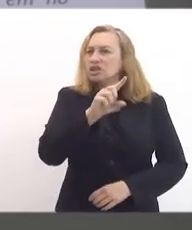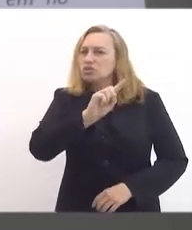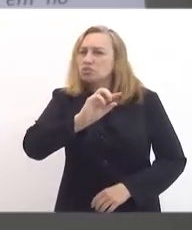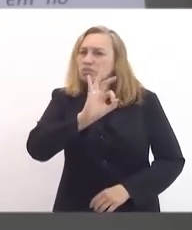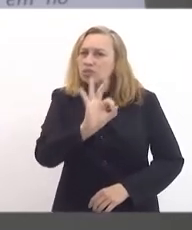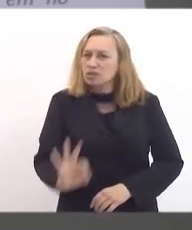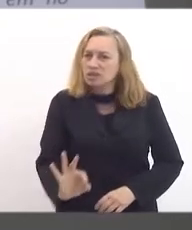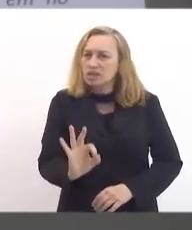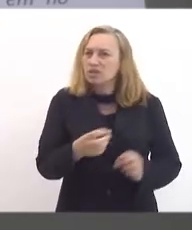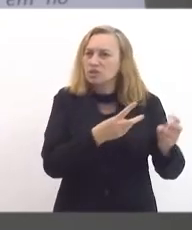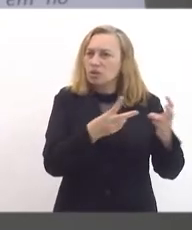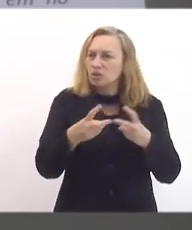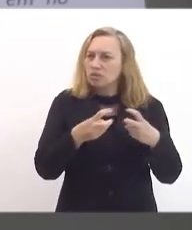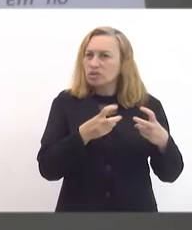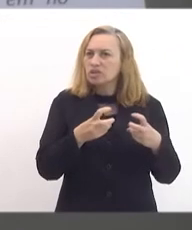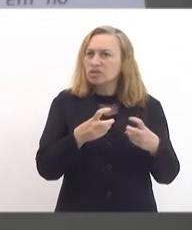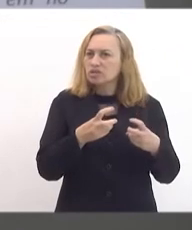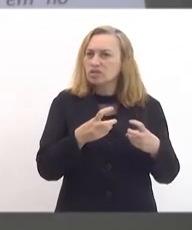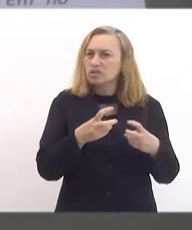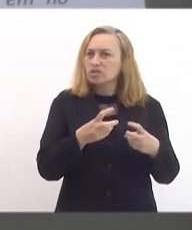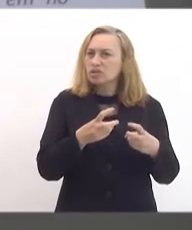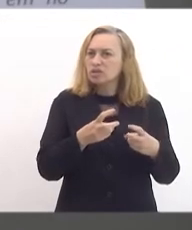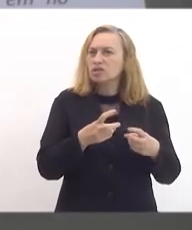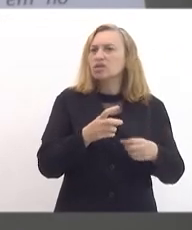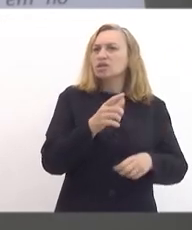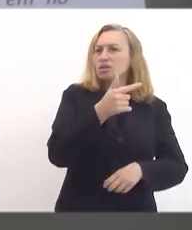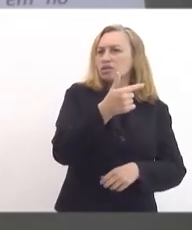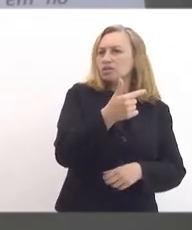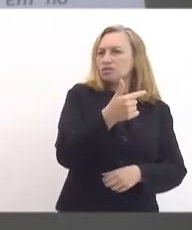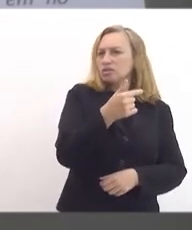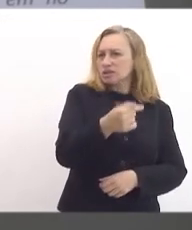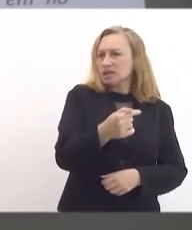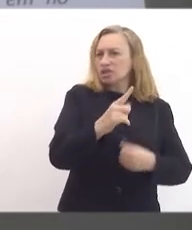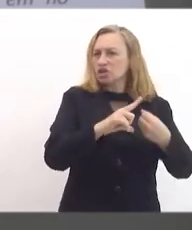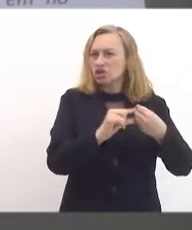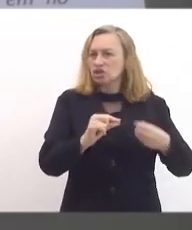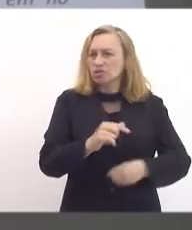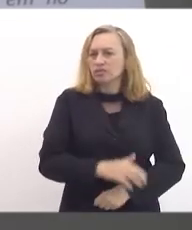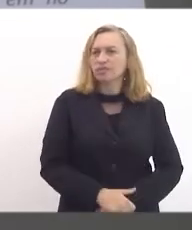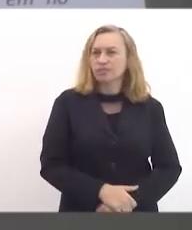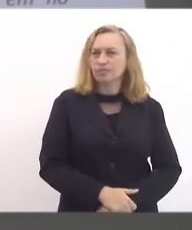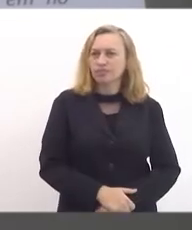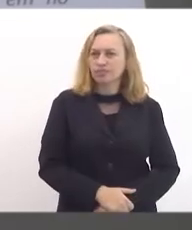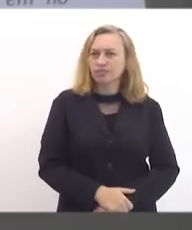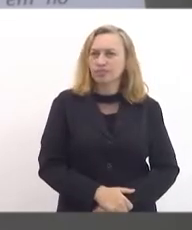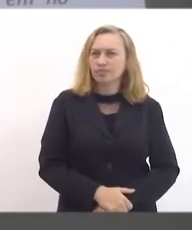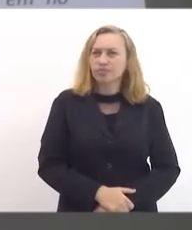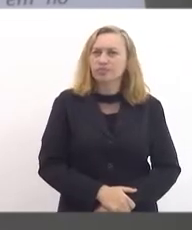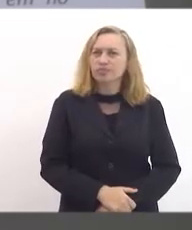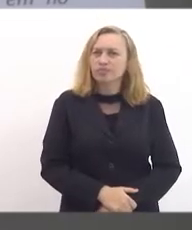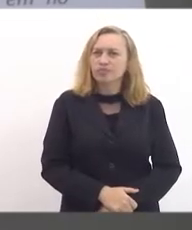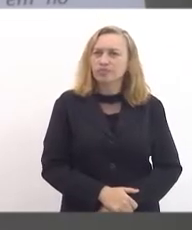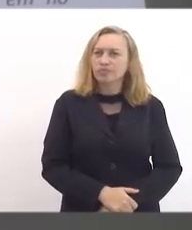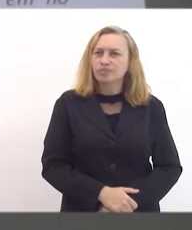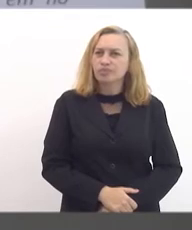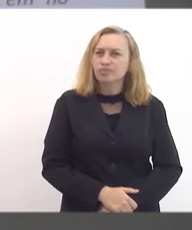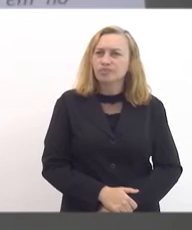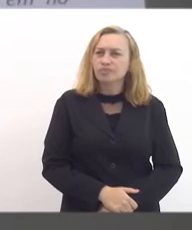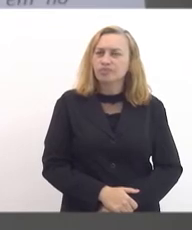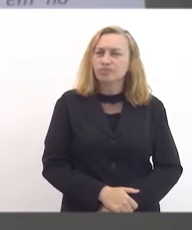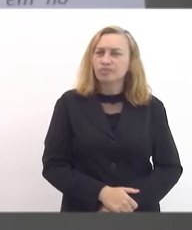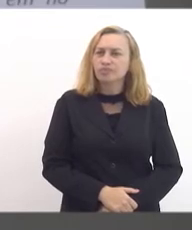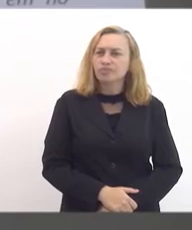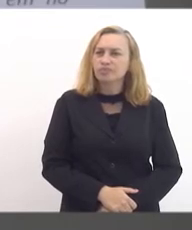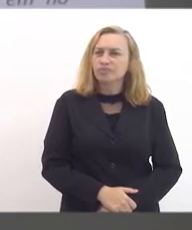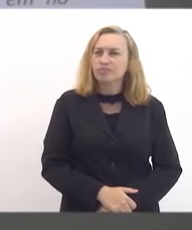por cento observado o disposto no parágrafo 7º da Então vamos lá né a